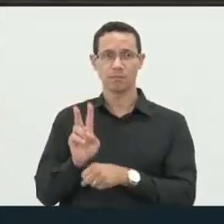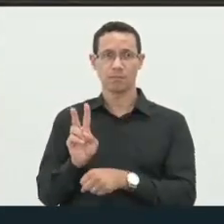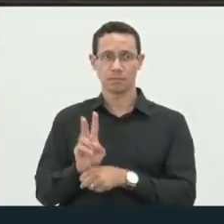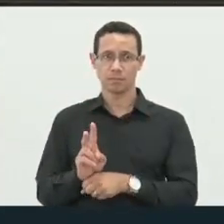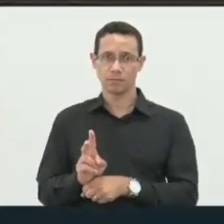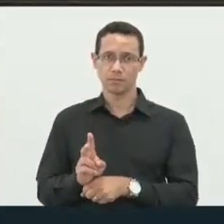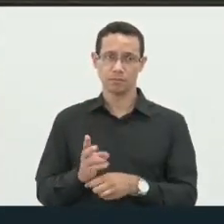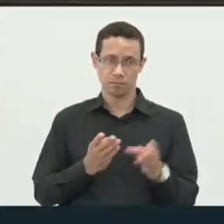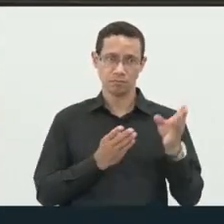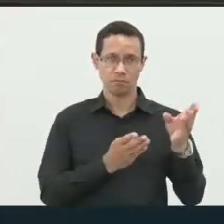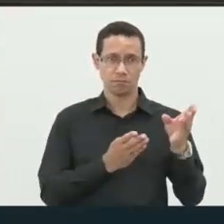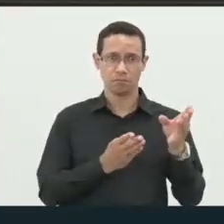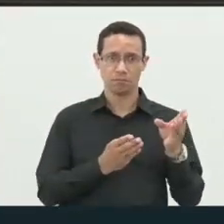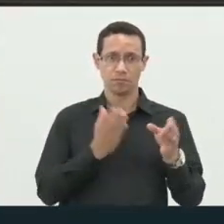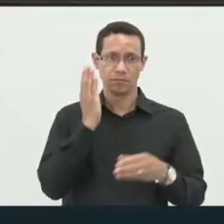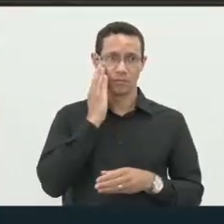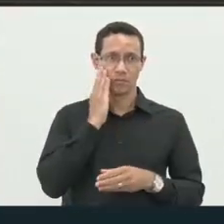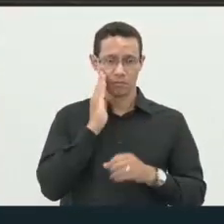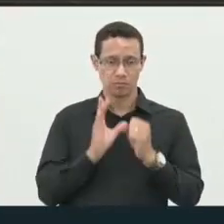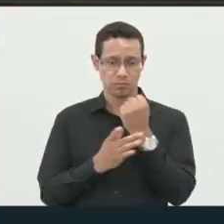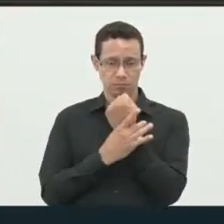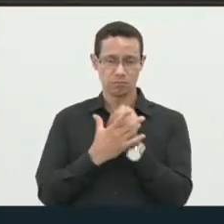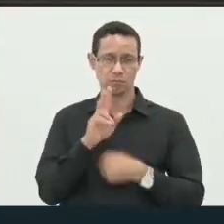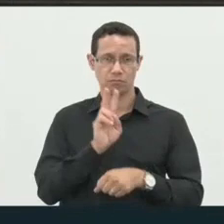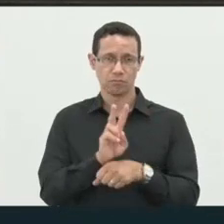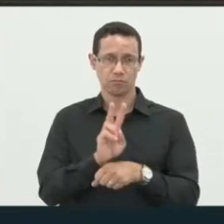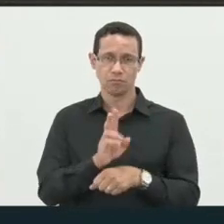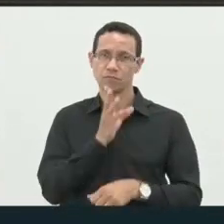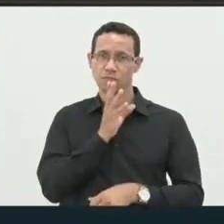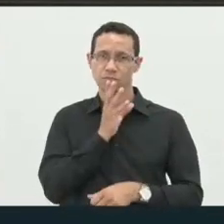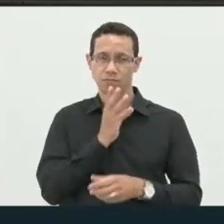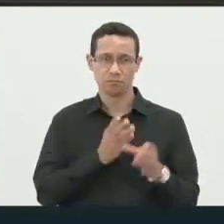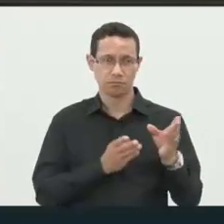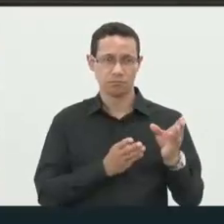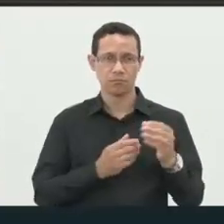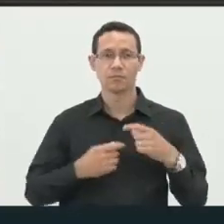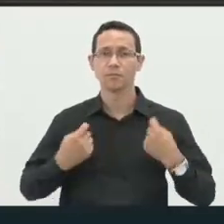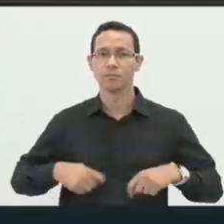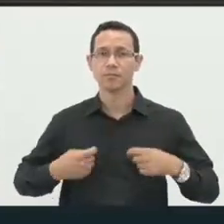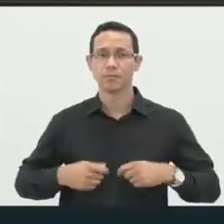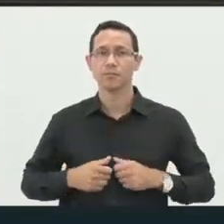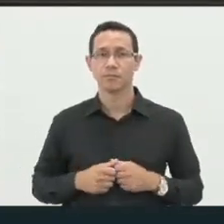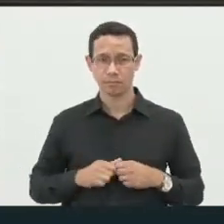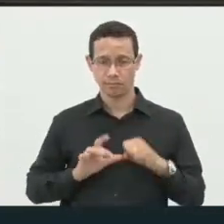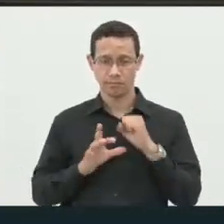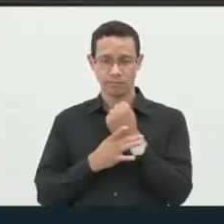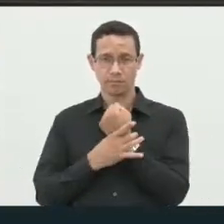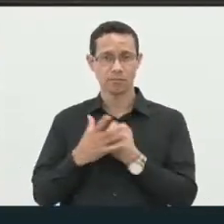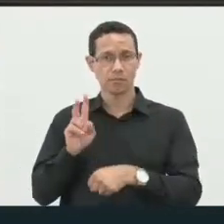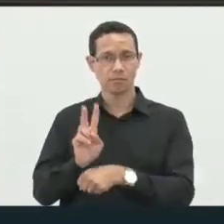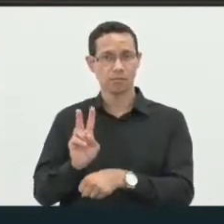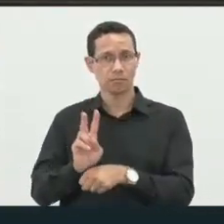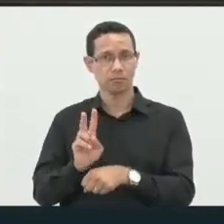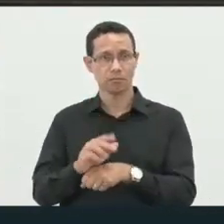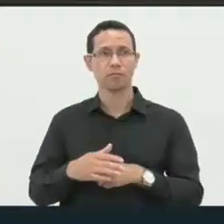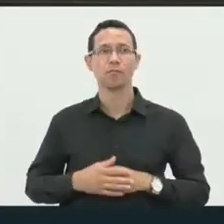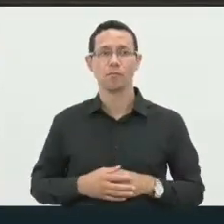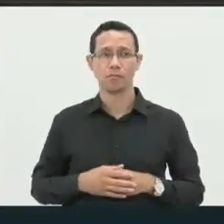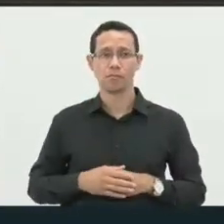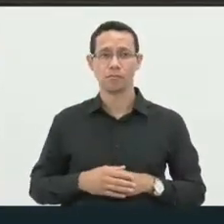O senhor é forte nisso então aquela região ali precisa de segurança uma base